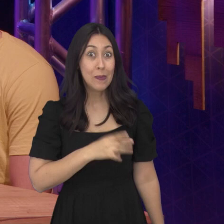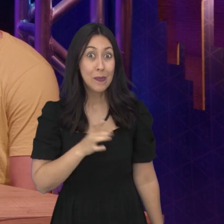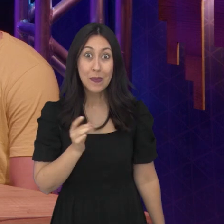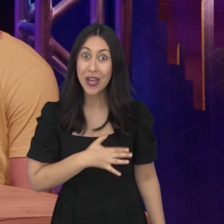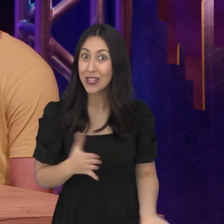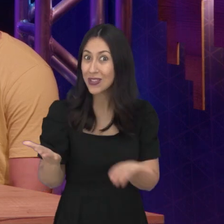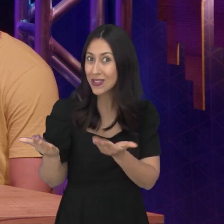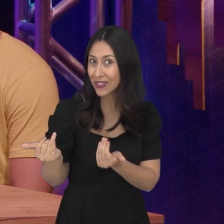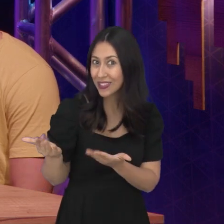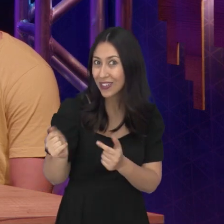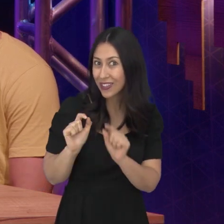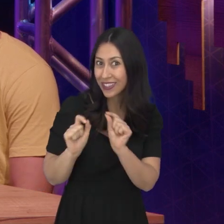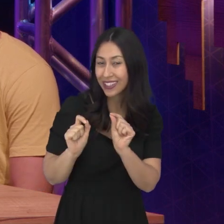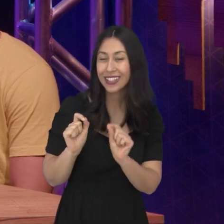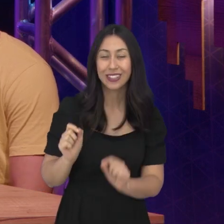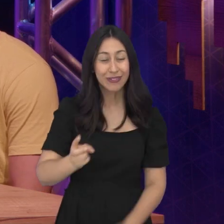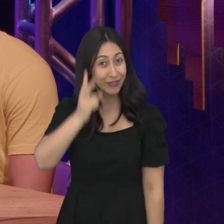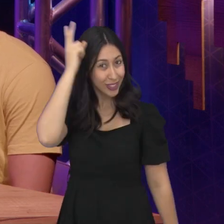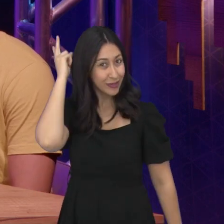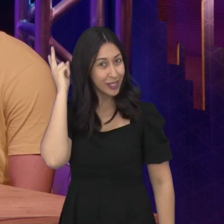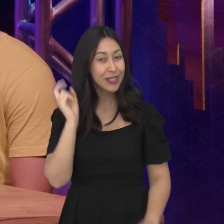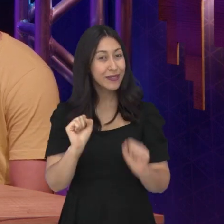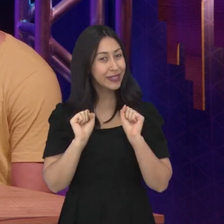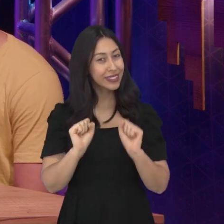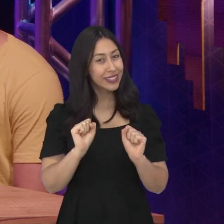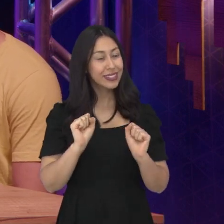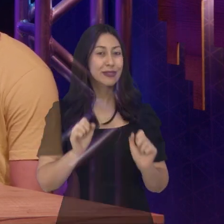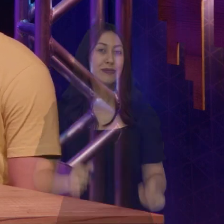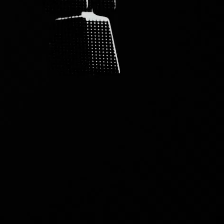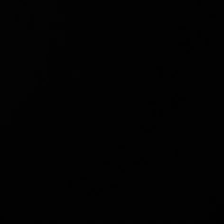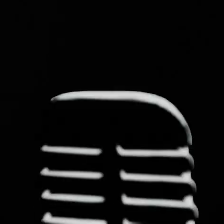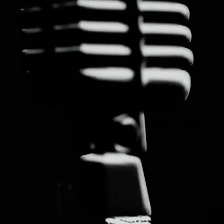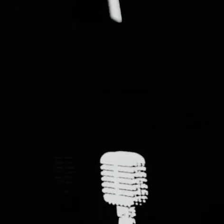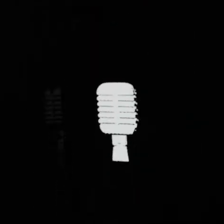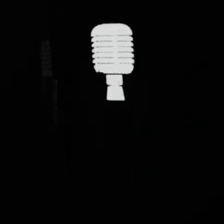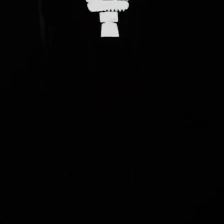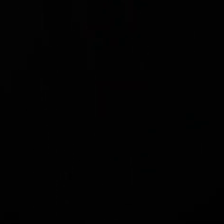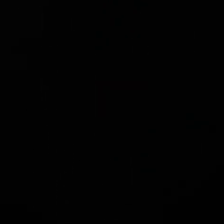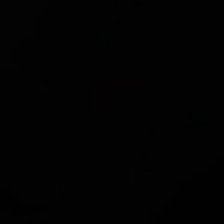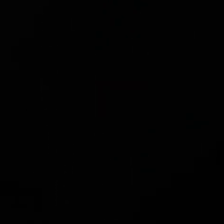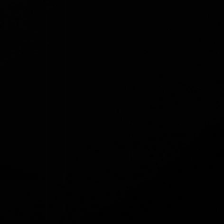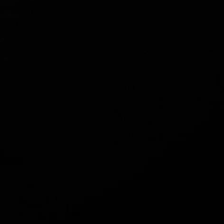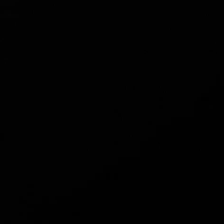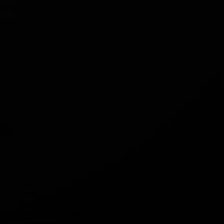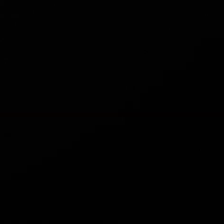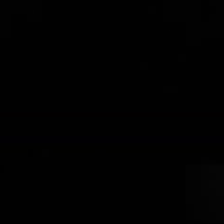dos jovens brasileiros, o vestibular, pode ser? Pode ser.